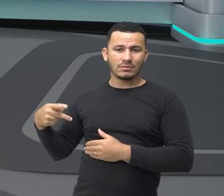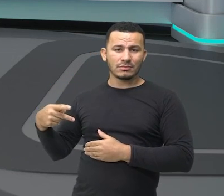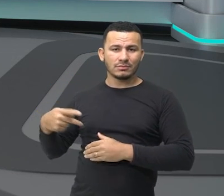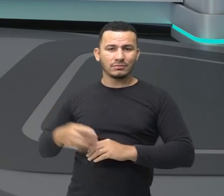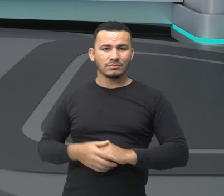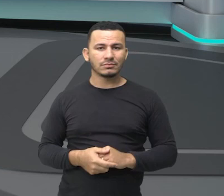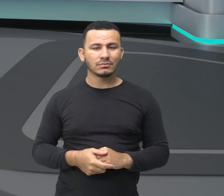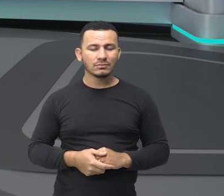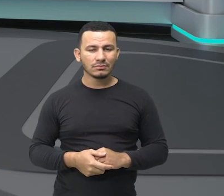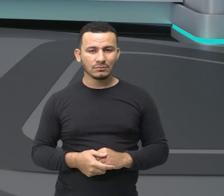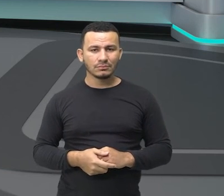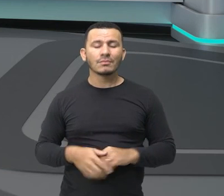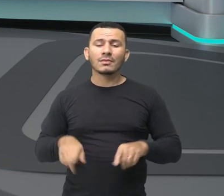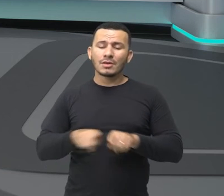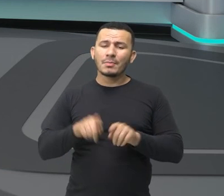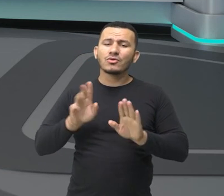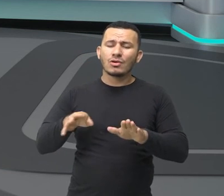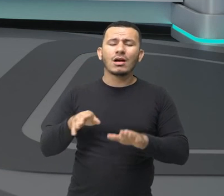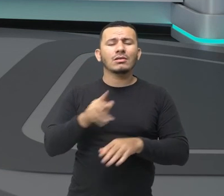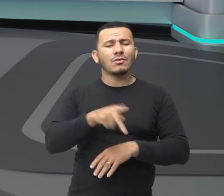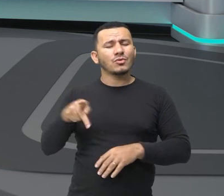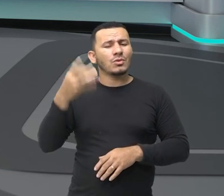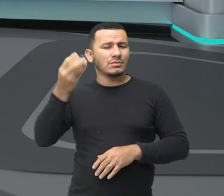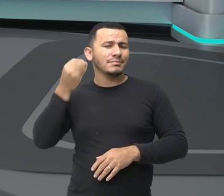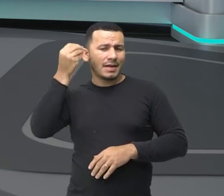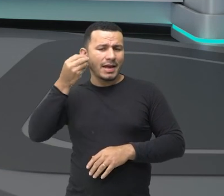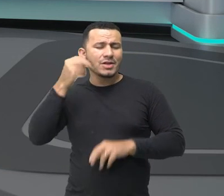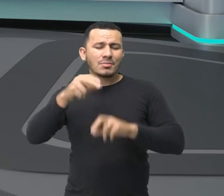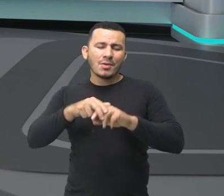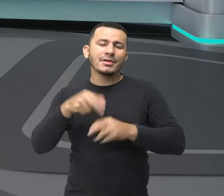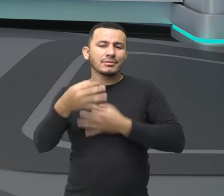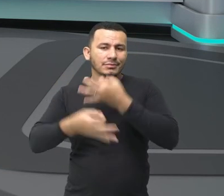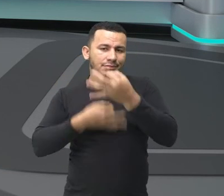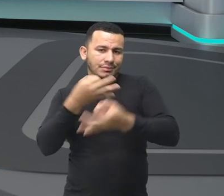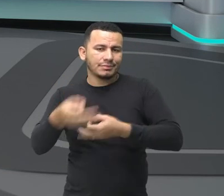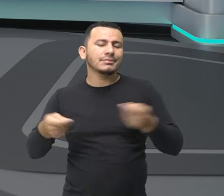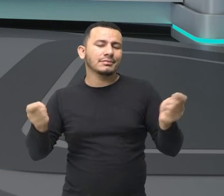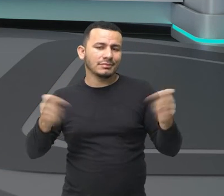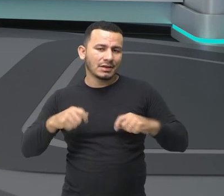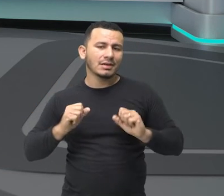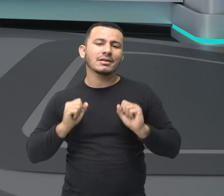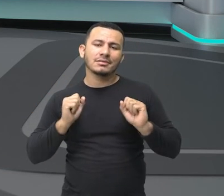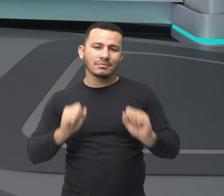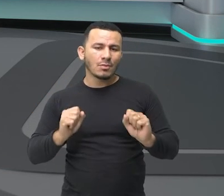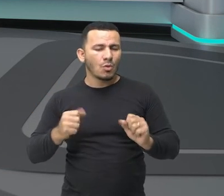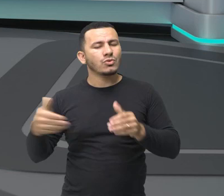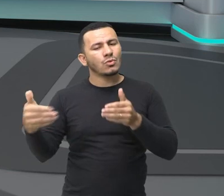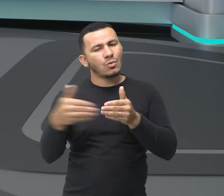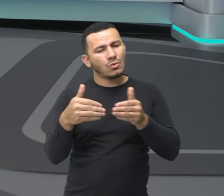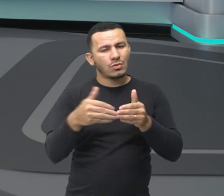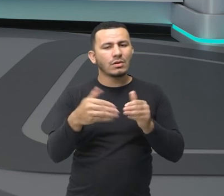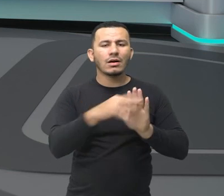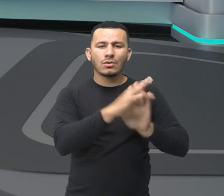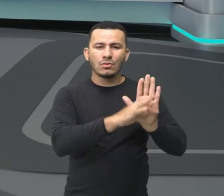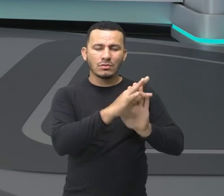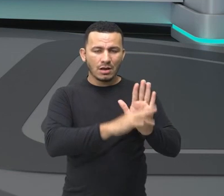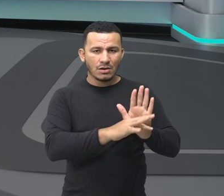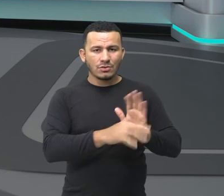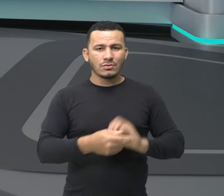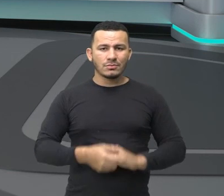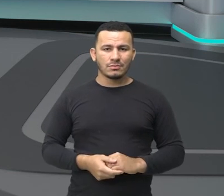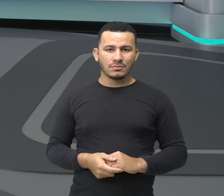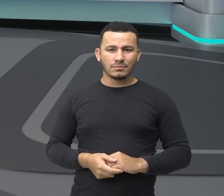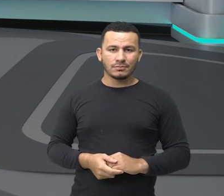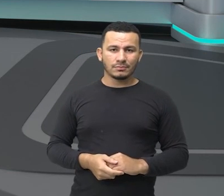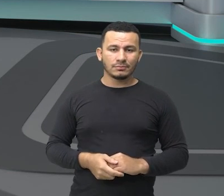de uma situação vivenciada pela educadora que permitiu que ela pudesse concordar com aquilo. Então, mais